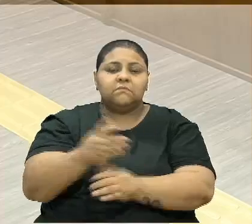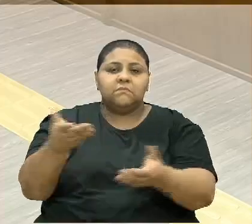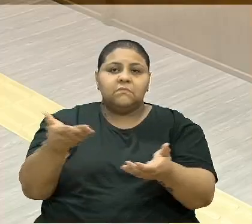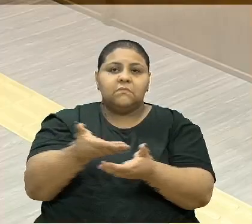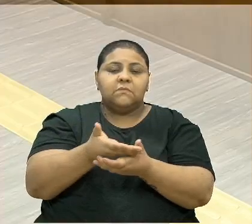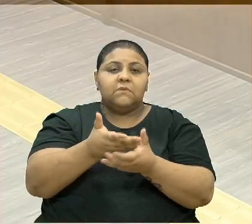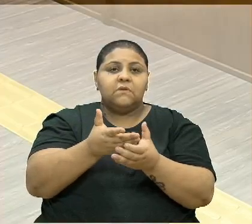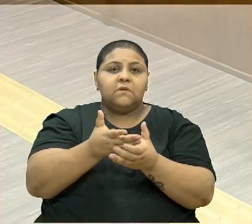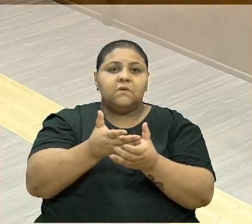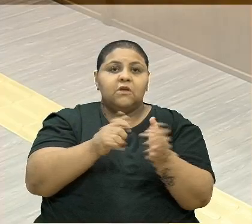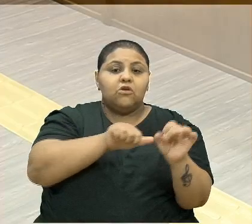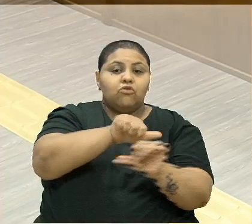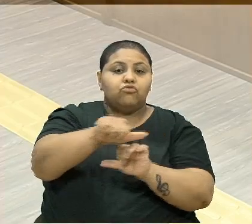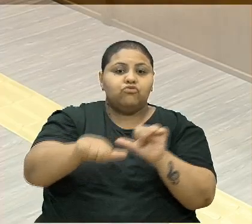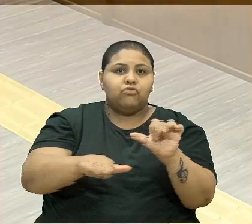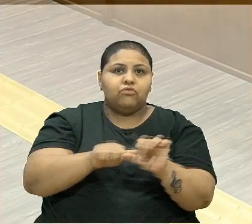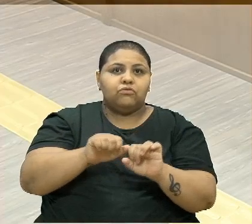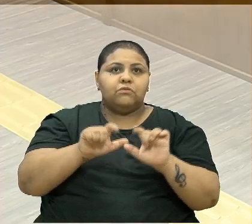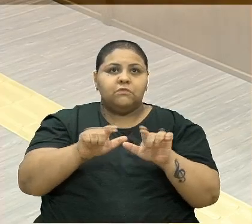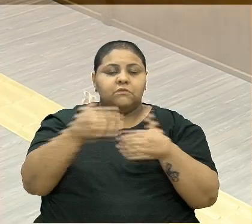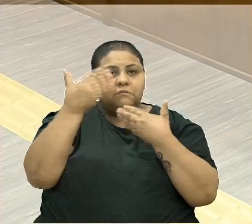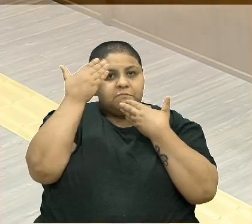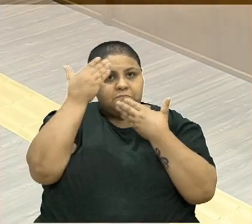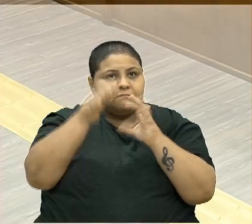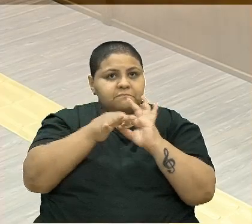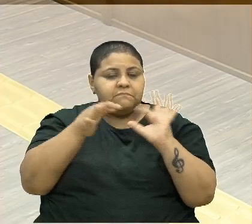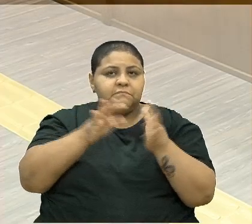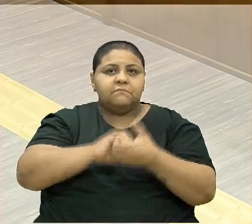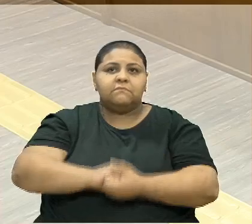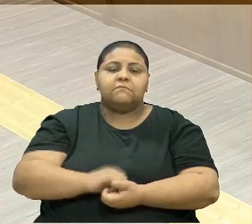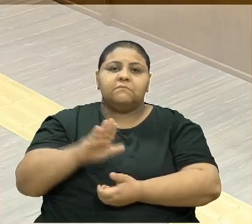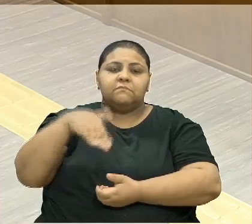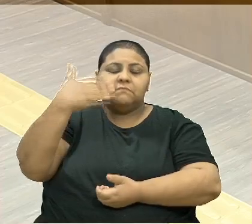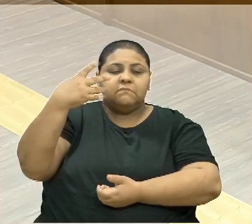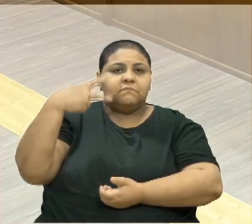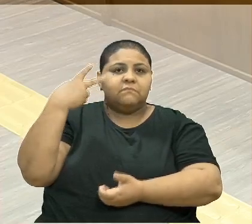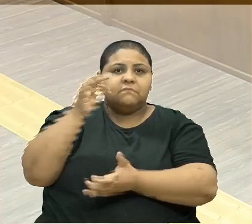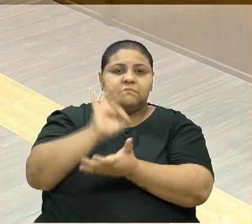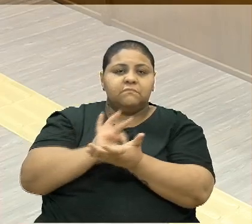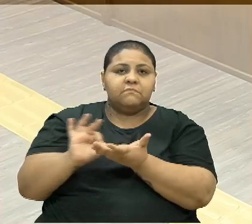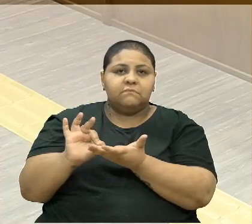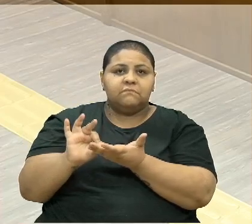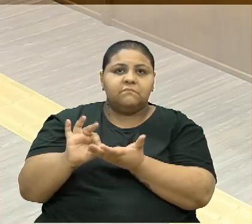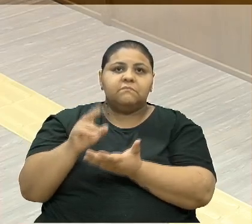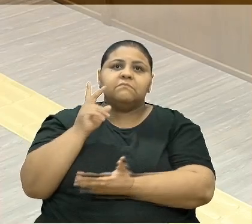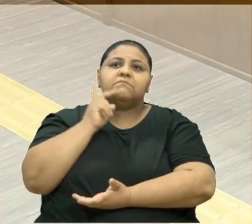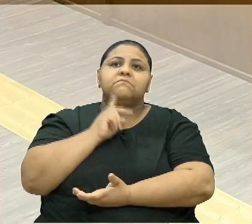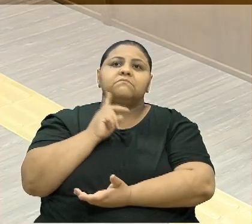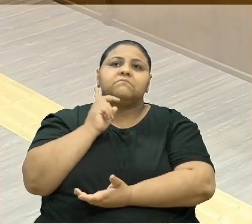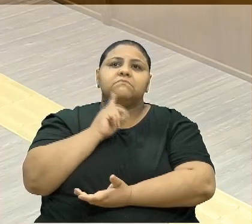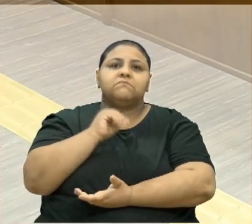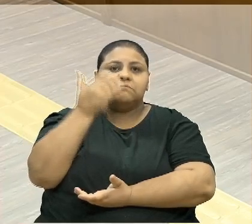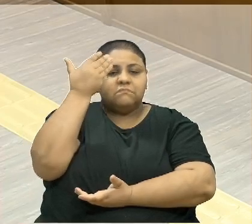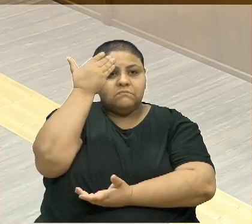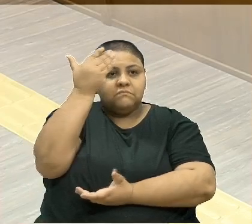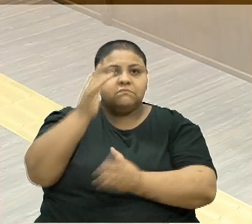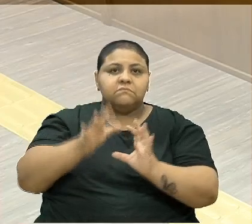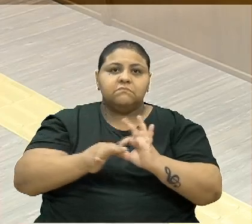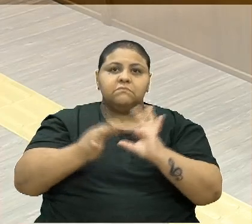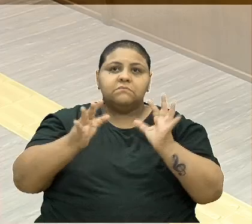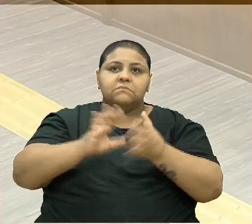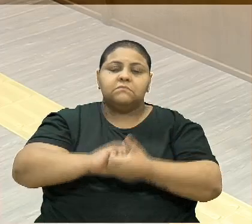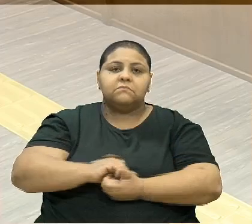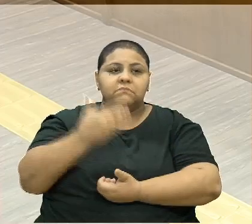mão do meu grande expediente. Obrigado, vereador Clóvis. Próximo vereador inscrito, vereador Renato Oliveira. Agradeço a boa mão,